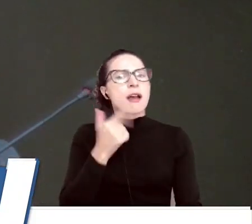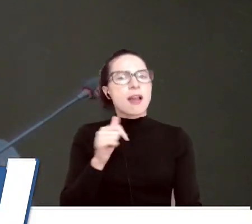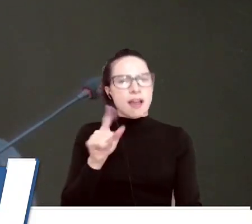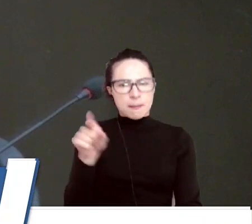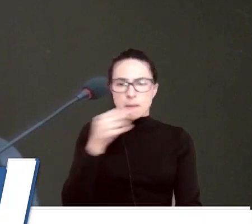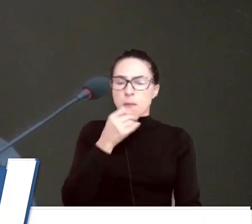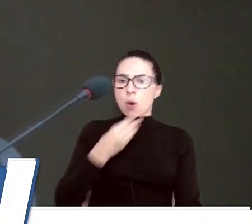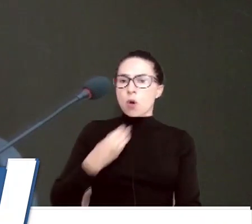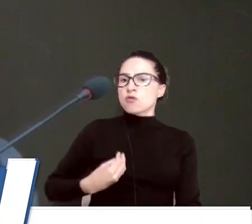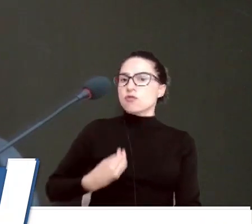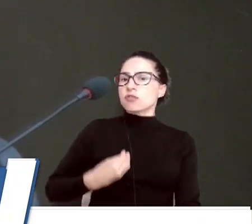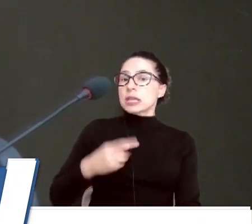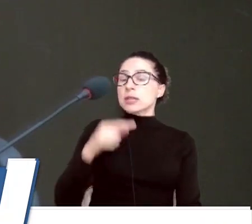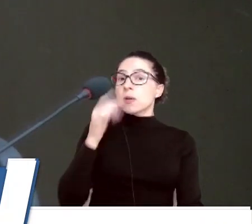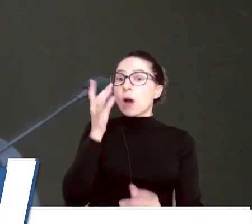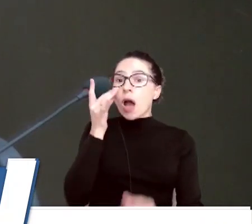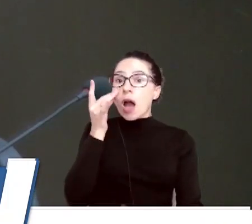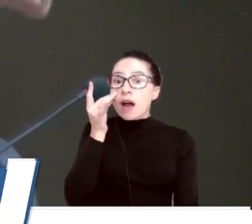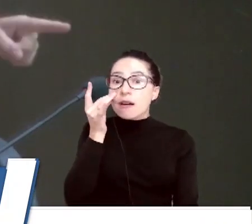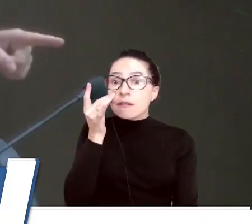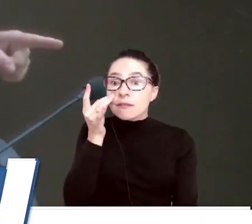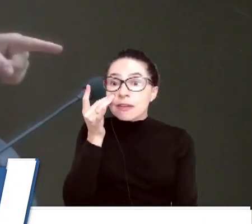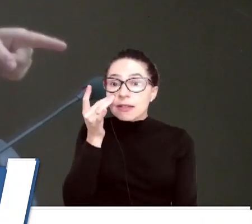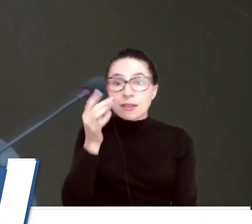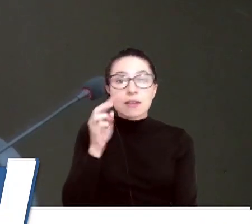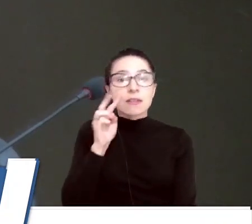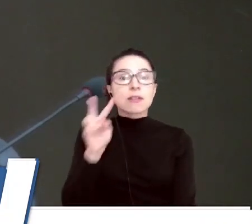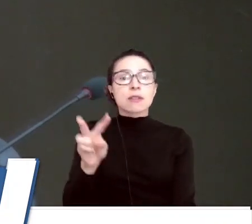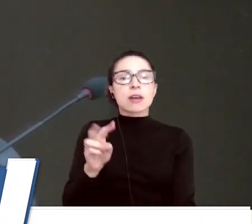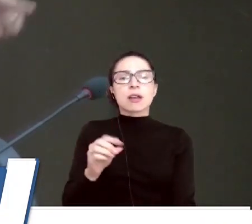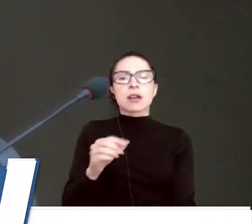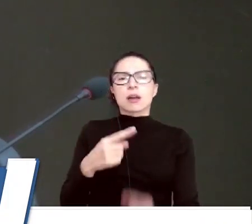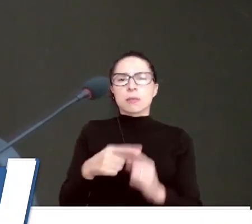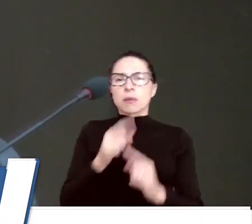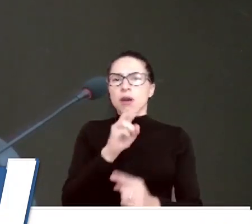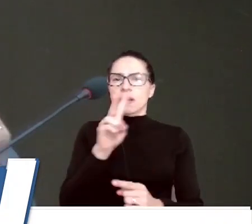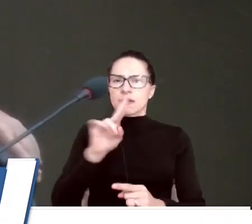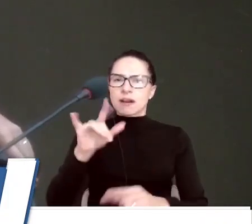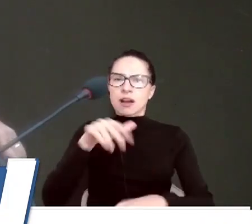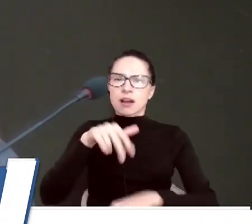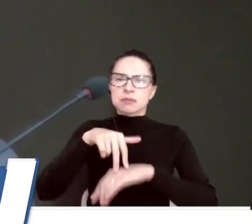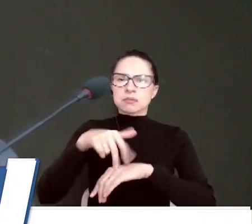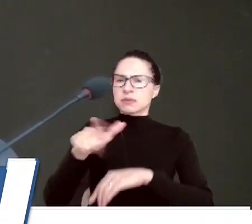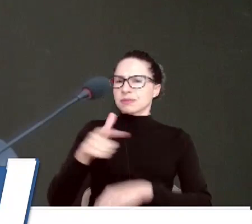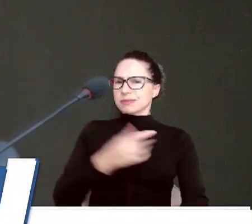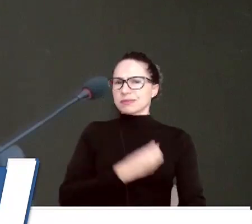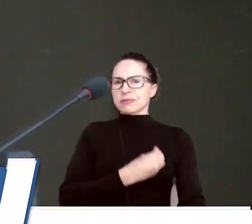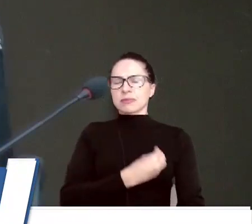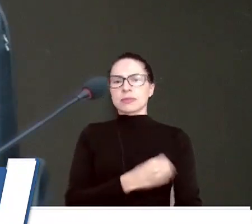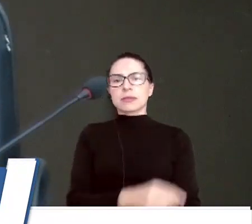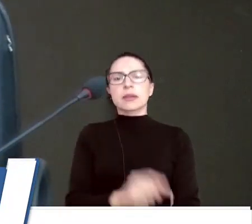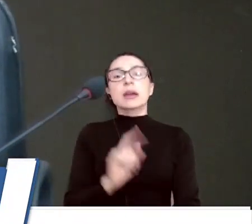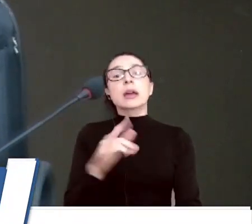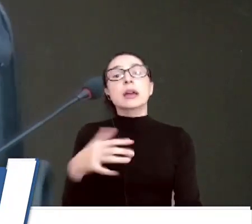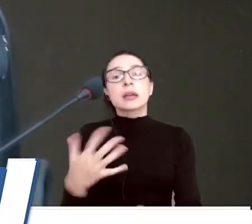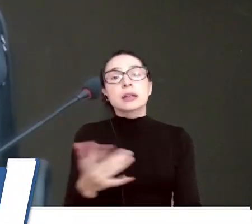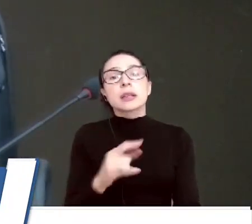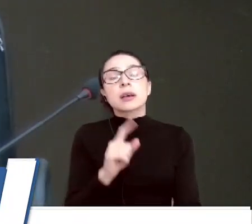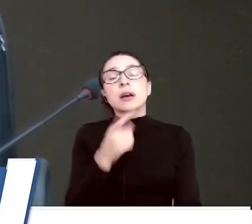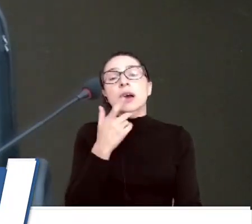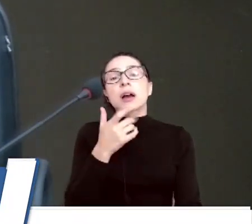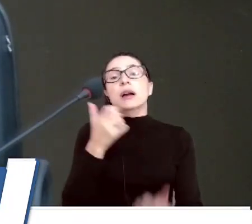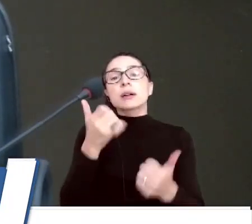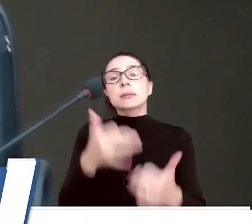esteja aqui, que você escute ao vivo e a cores. Porque eu ia falar na tribuna, talvez você não estivesse aqui. Então, João, quero te dizer o